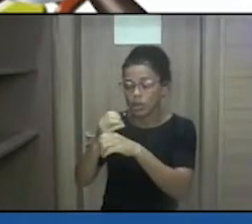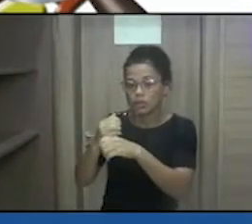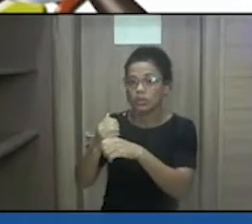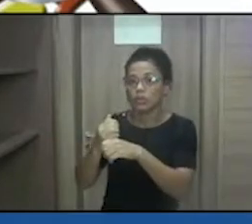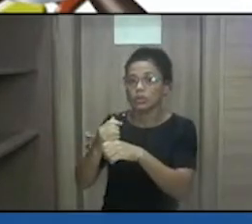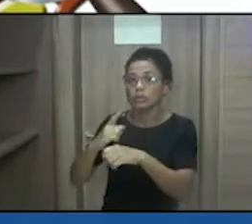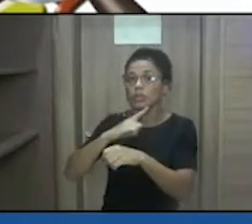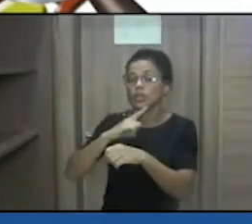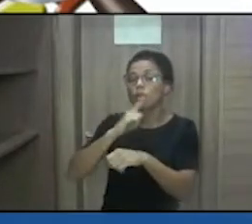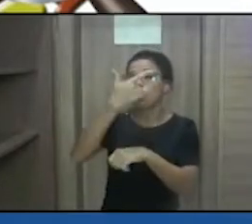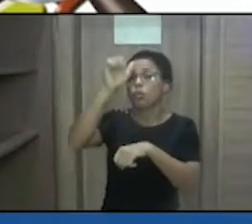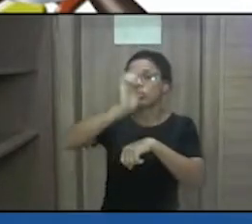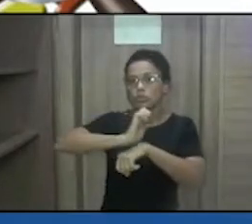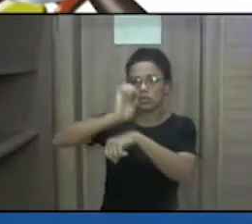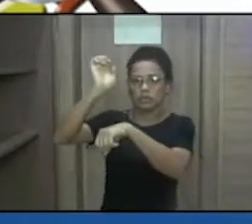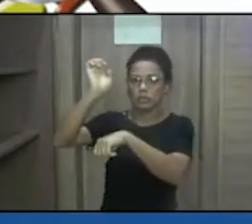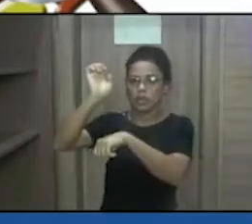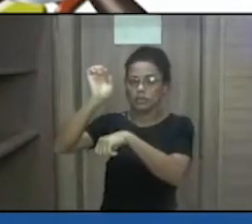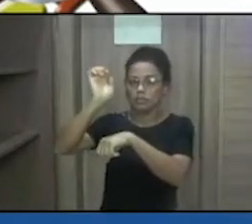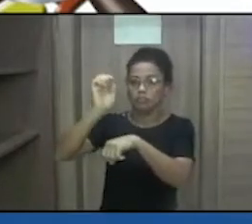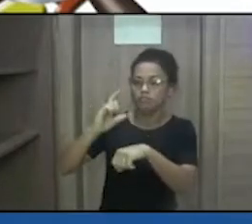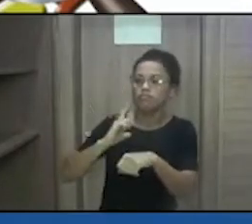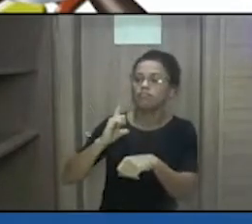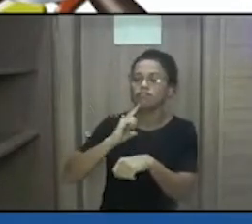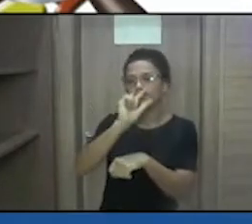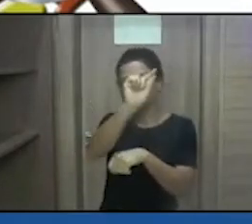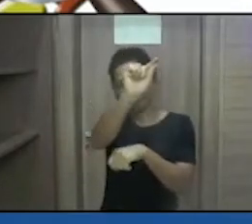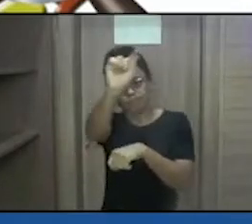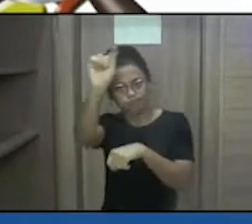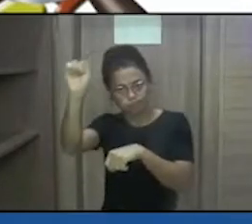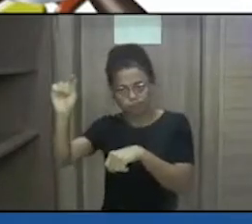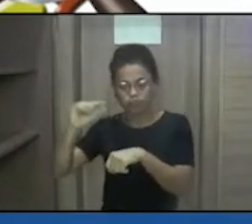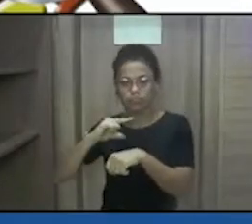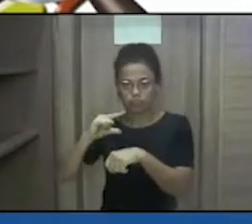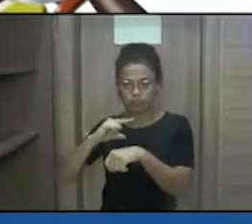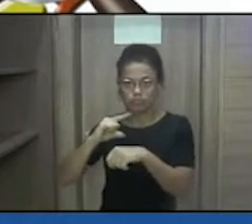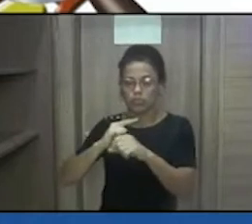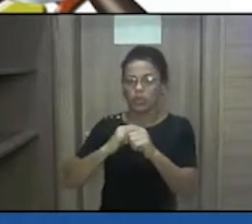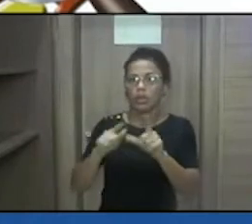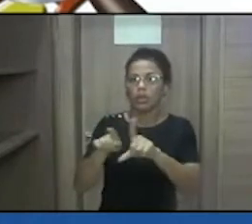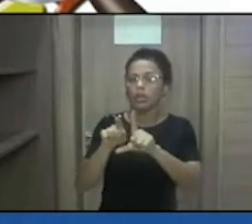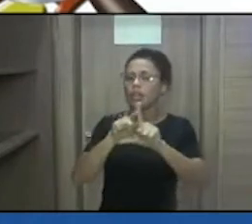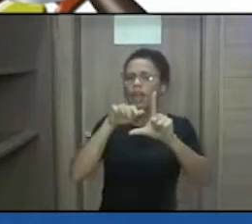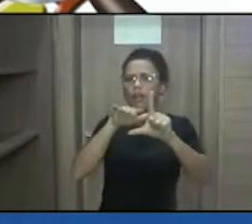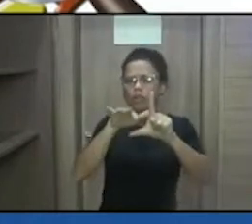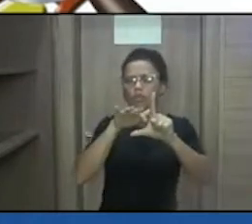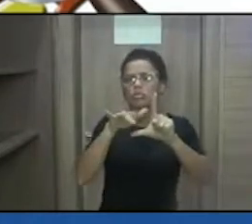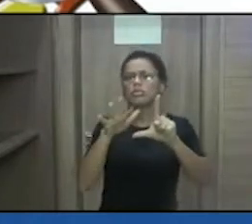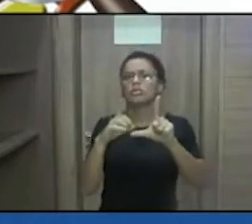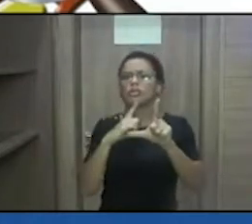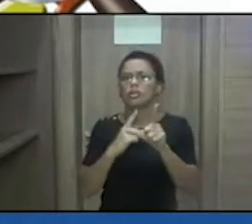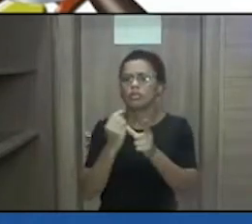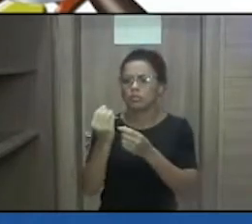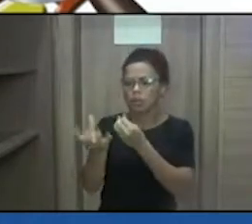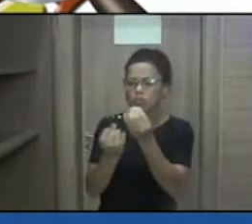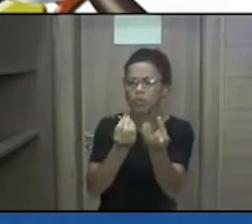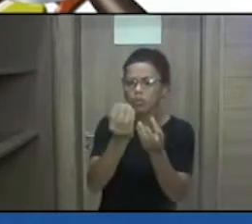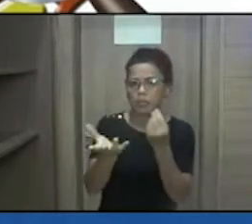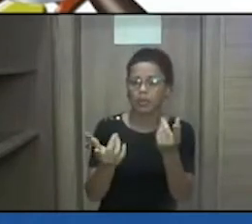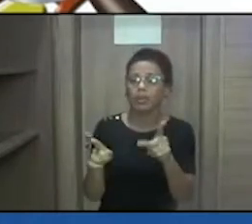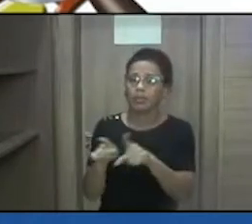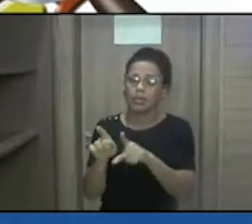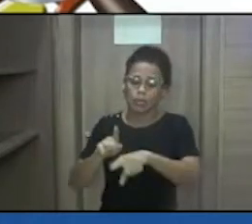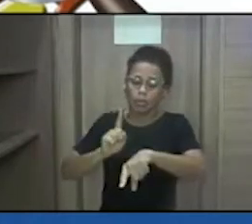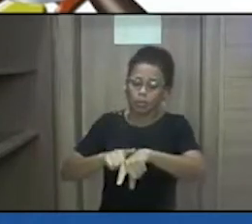outros estados e que ganham os processos licitatórios, e que essa questão da logística de entrega também afeta os prazos e